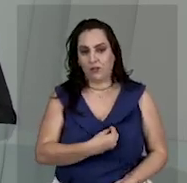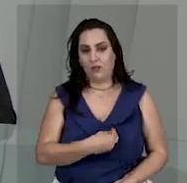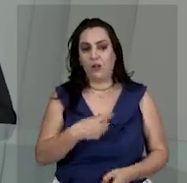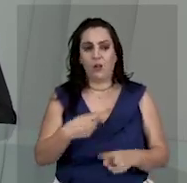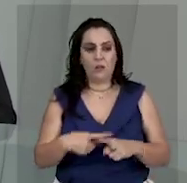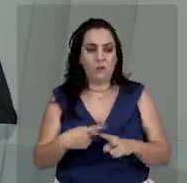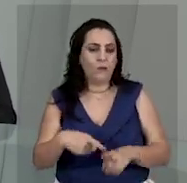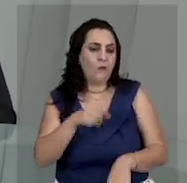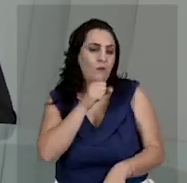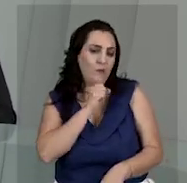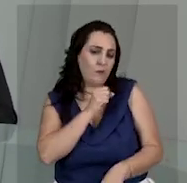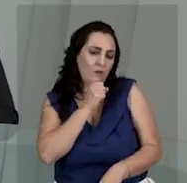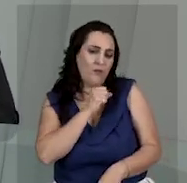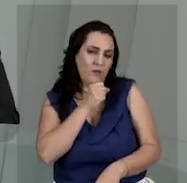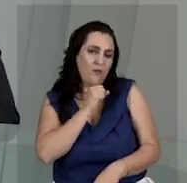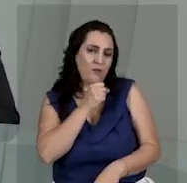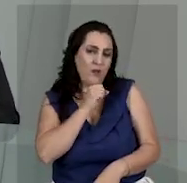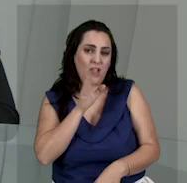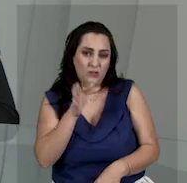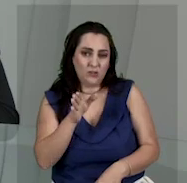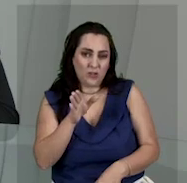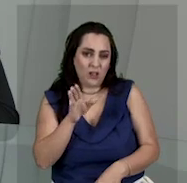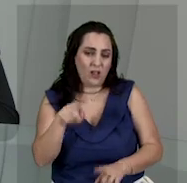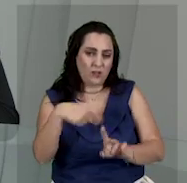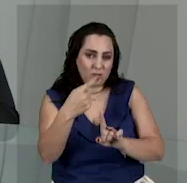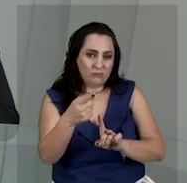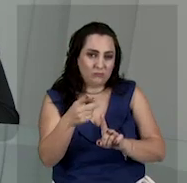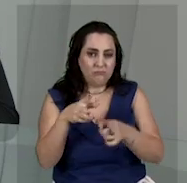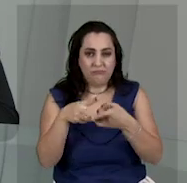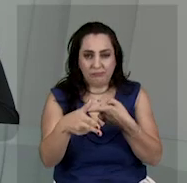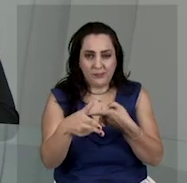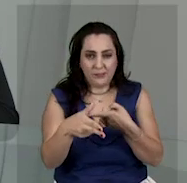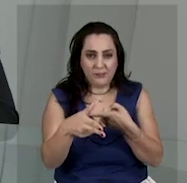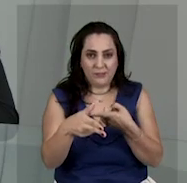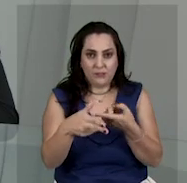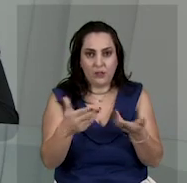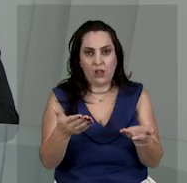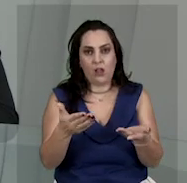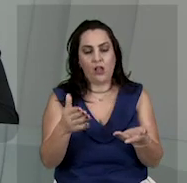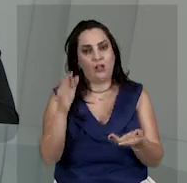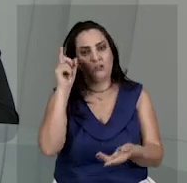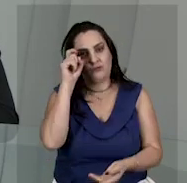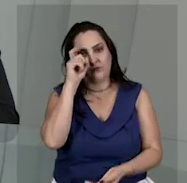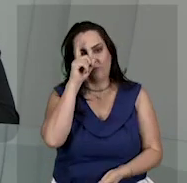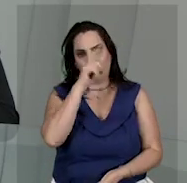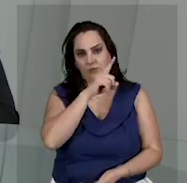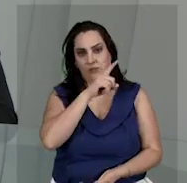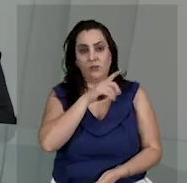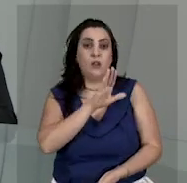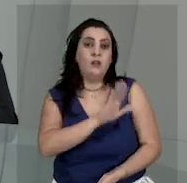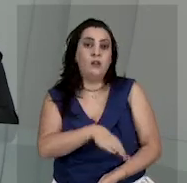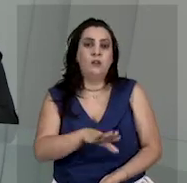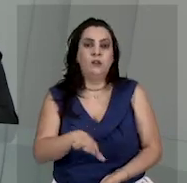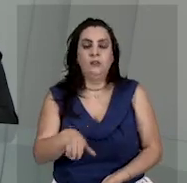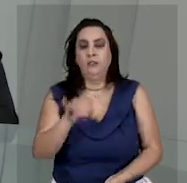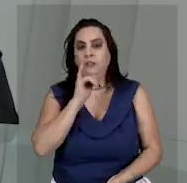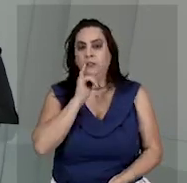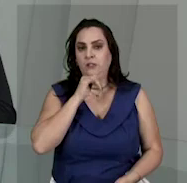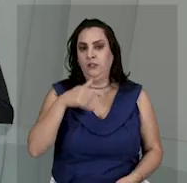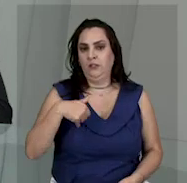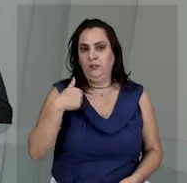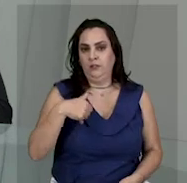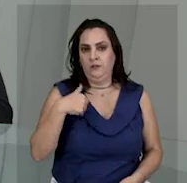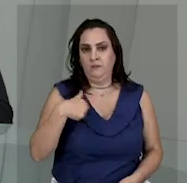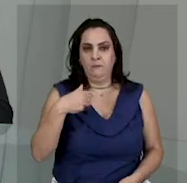pessoa é, mais difícil vai ser ela se reconhecer e entender essa identidade. Então, por exemplo, uma criança que aos 3 anos ela tem